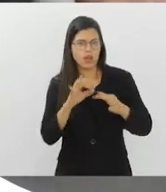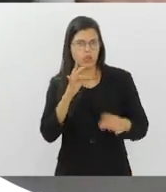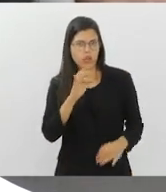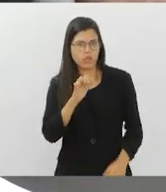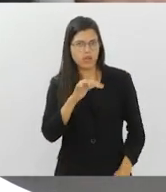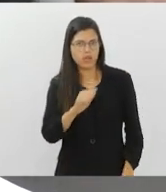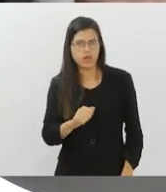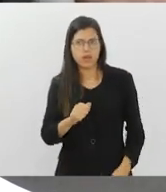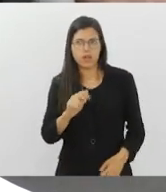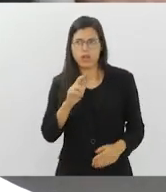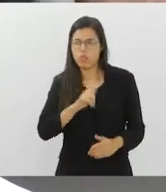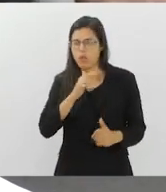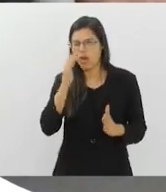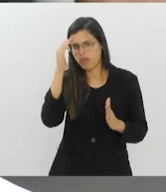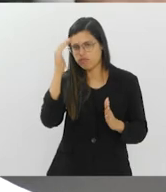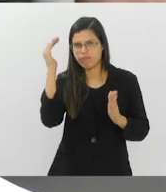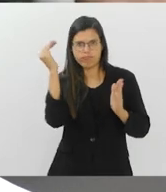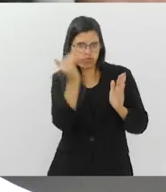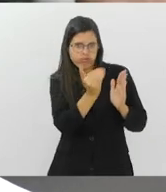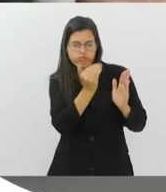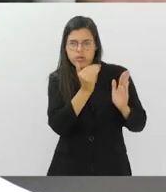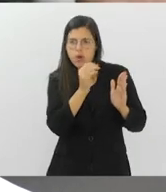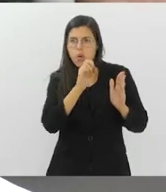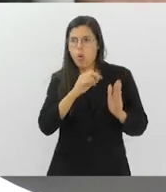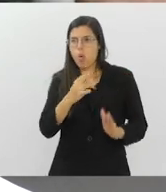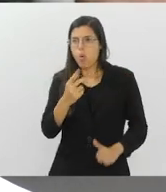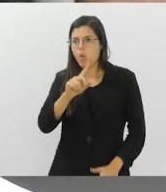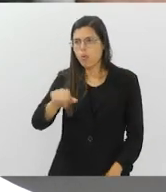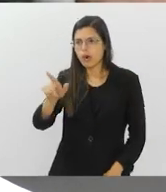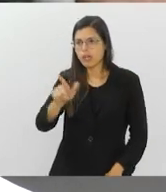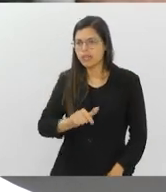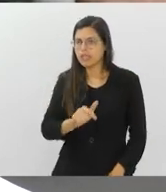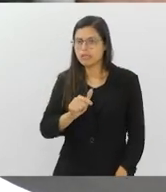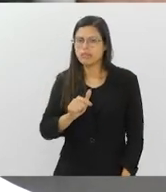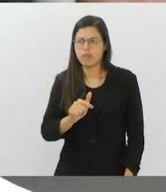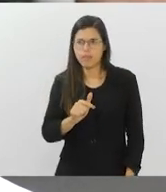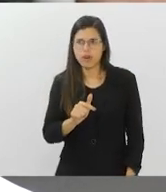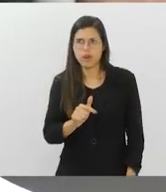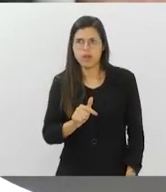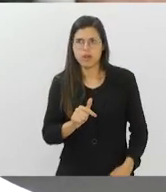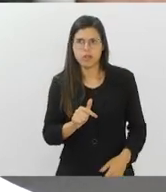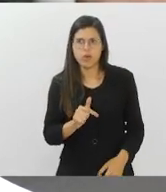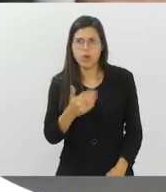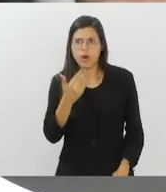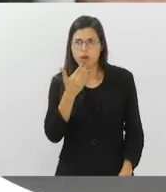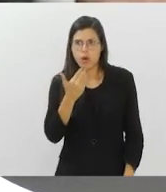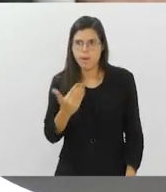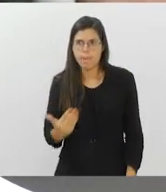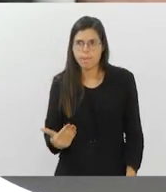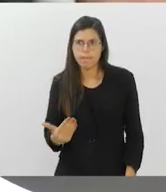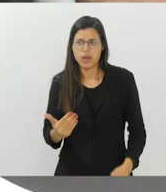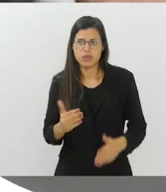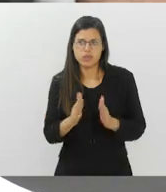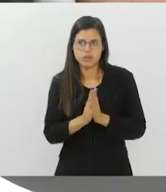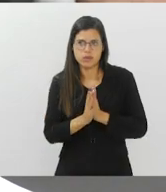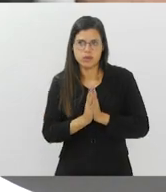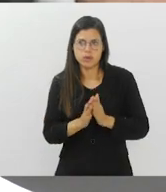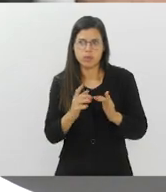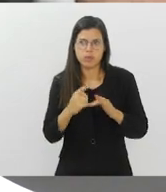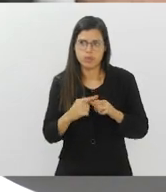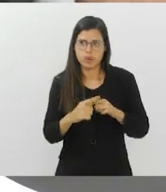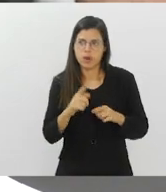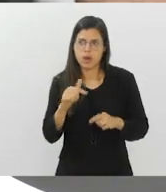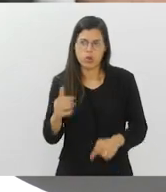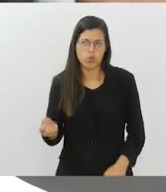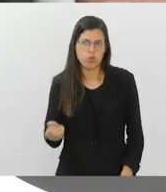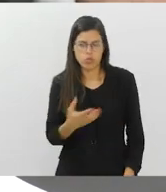descumprimento, nenhum a cancelamento unilateral. Então, peço a gentileza, porque é uma situação absolutamente nova, não